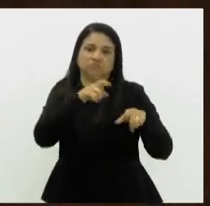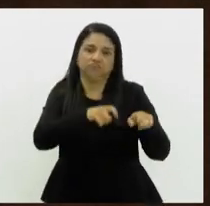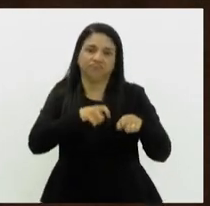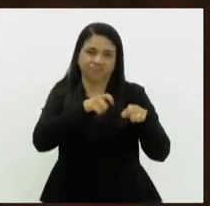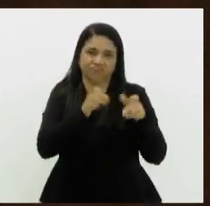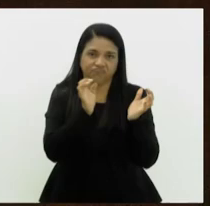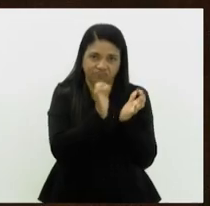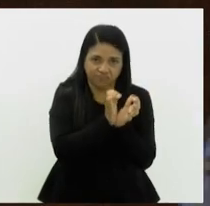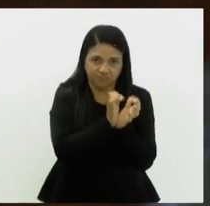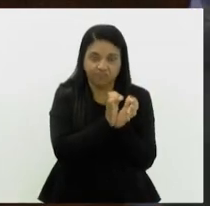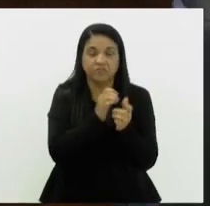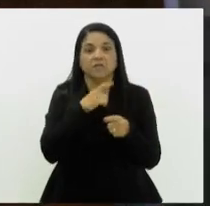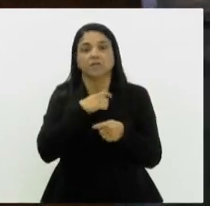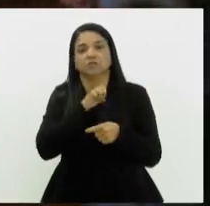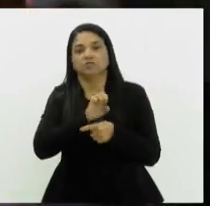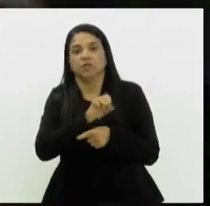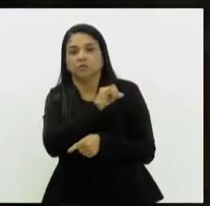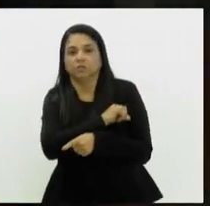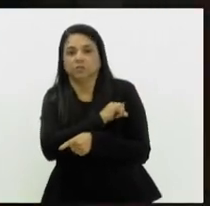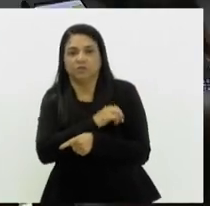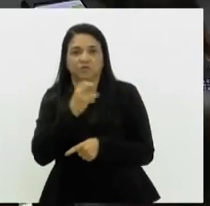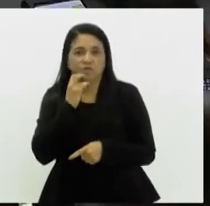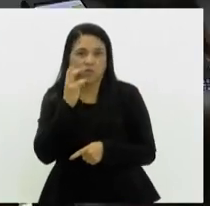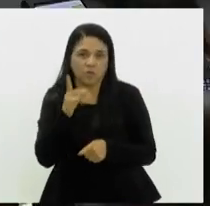e é uma vergonha com o Estado do Rio de Janeiro.